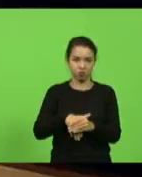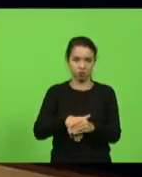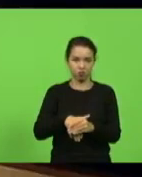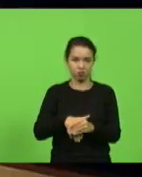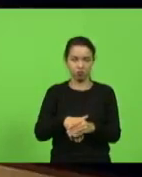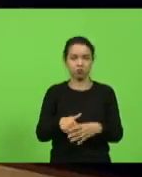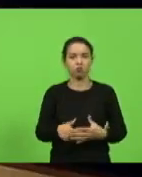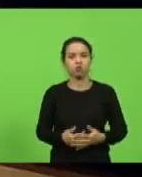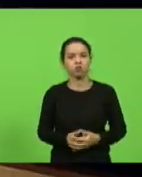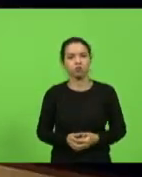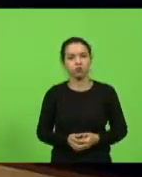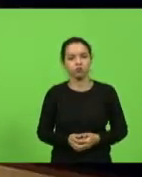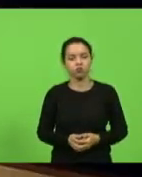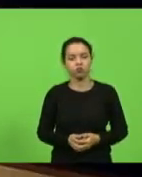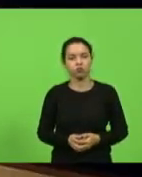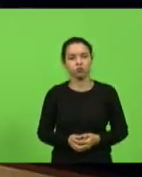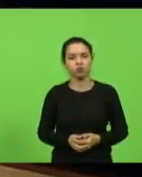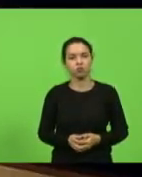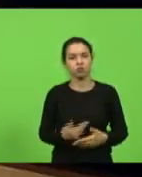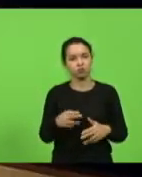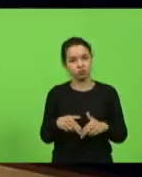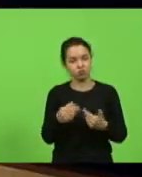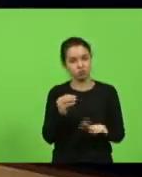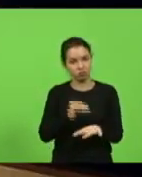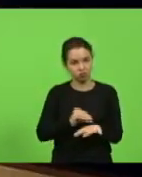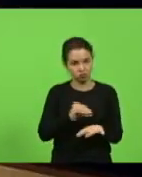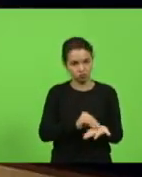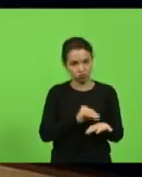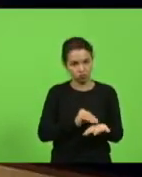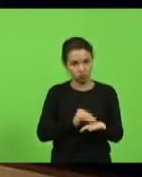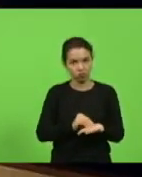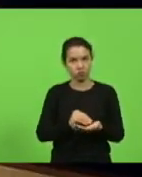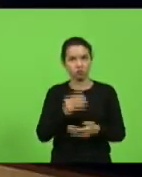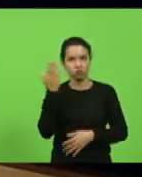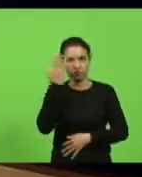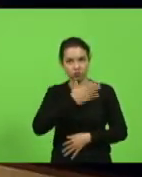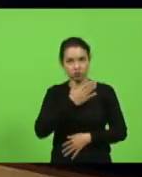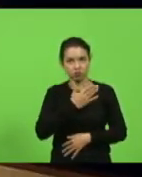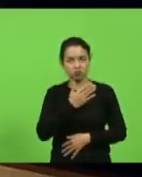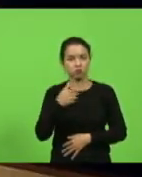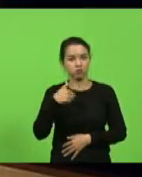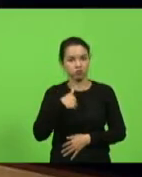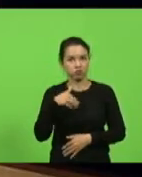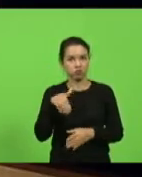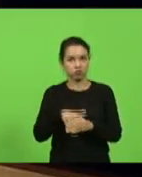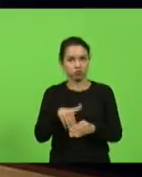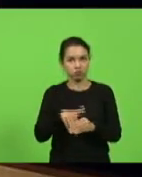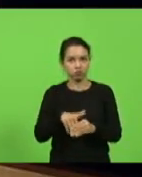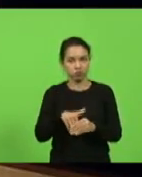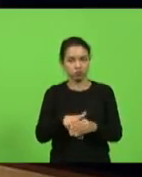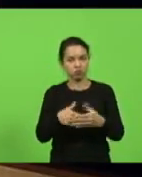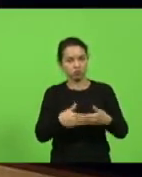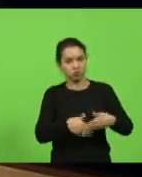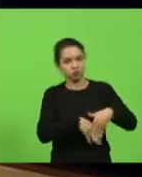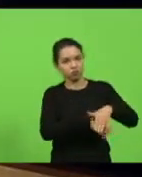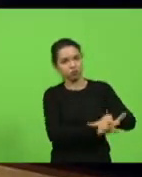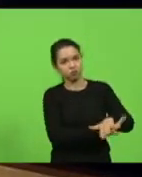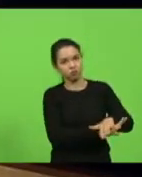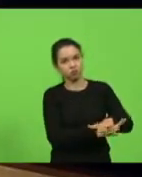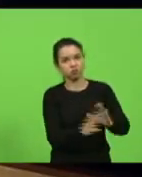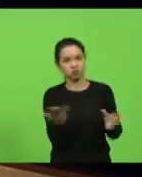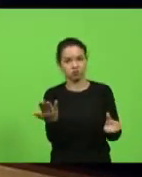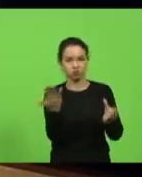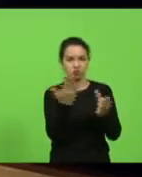Então, e pela flagrante ausência de prova de sua autoria, eu voto pelo arquivamento do processo e a